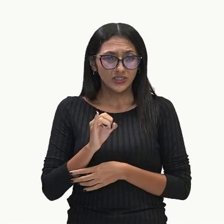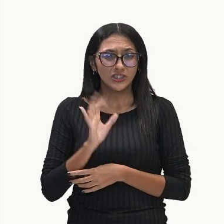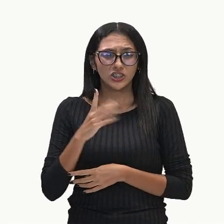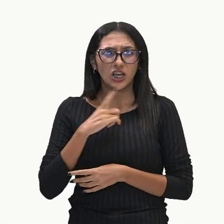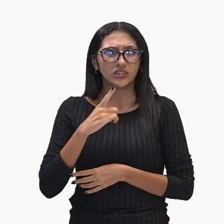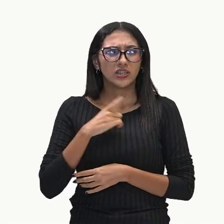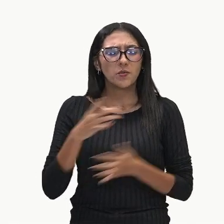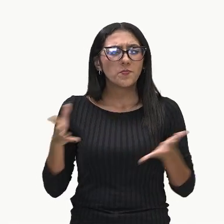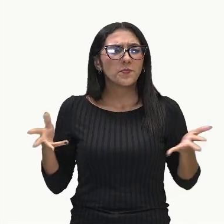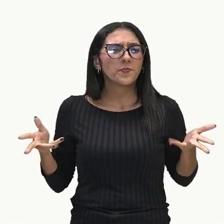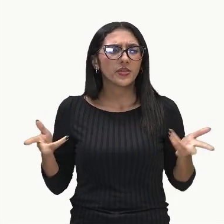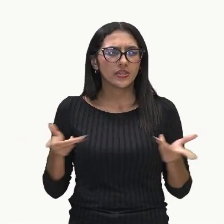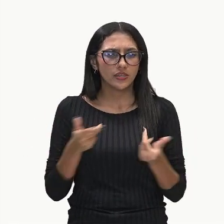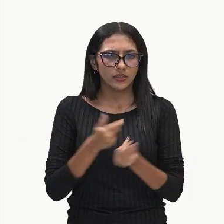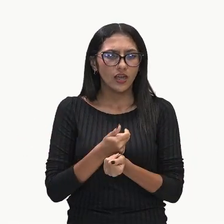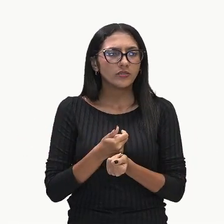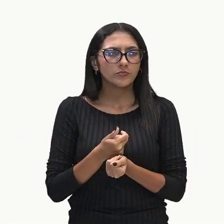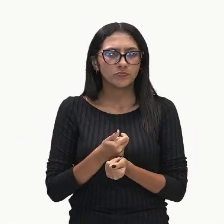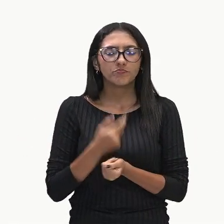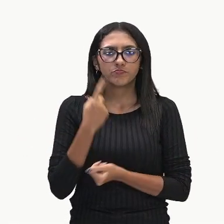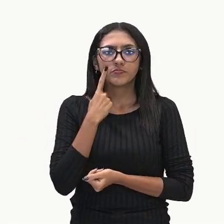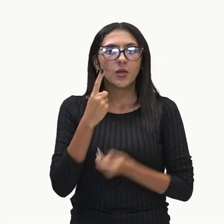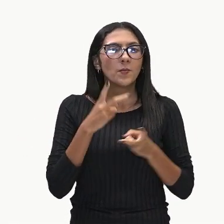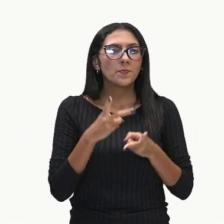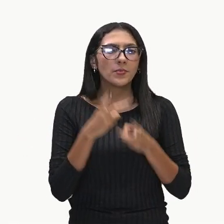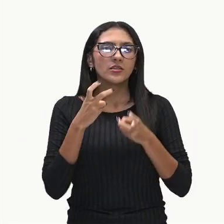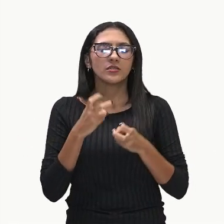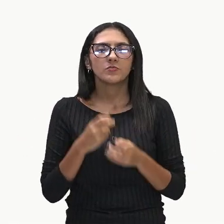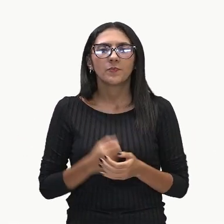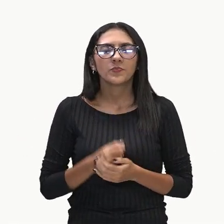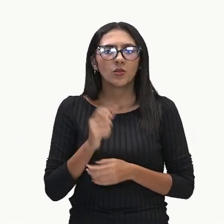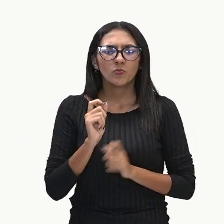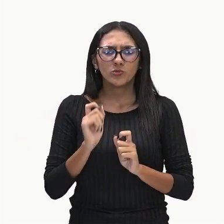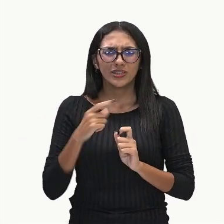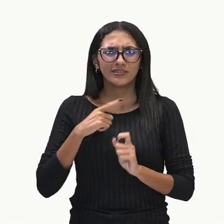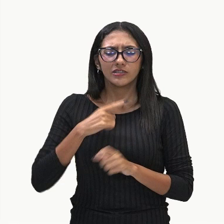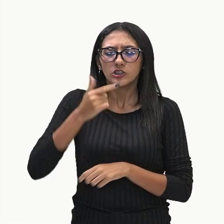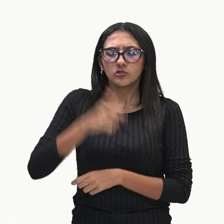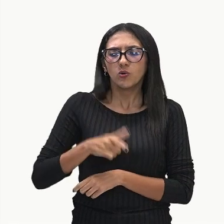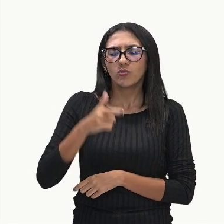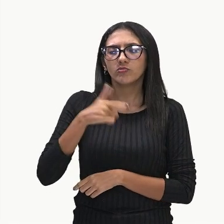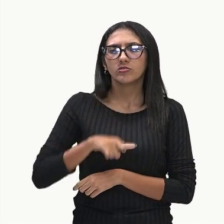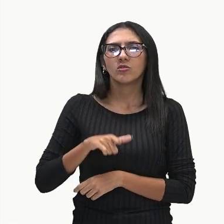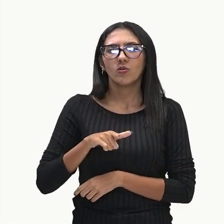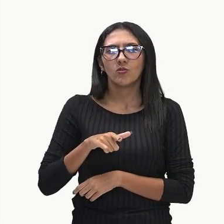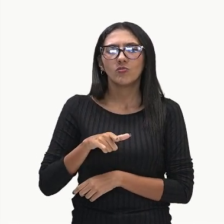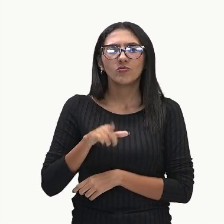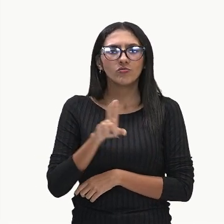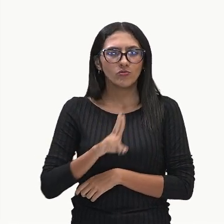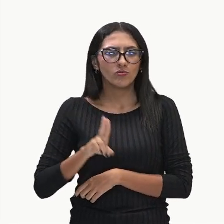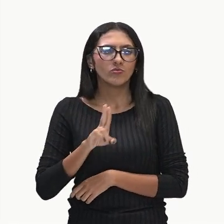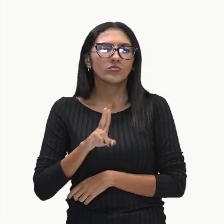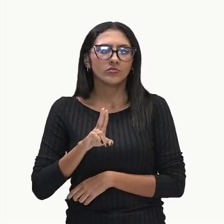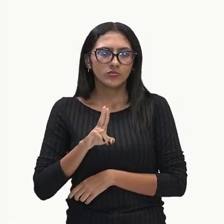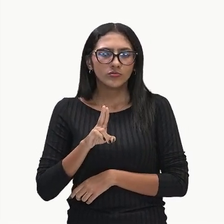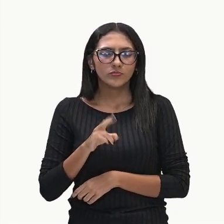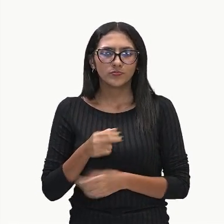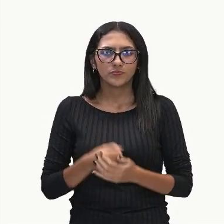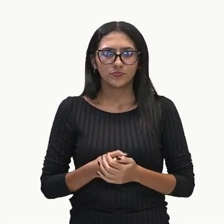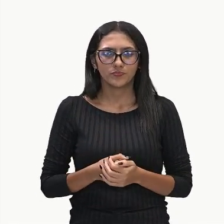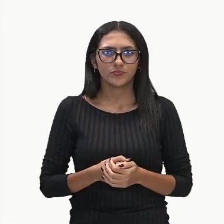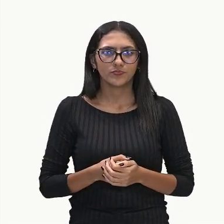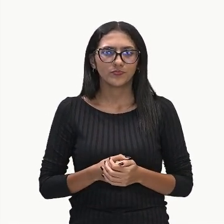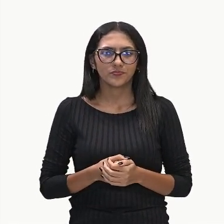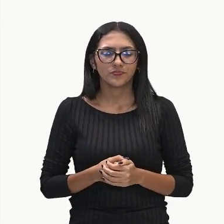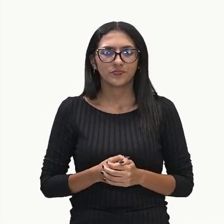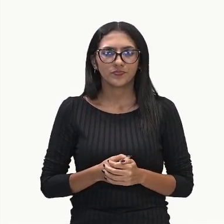habilidade, perceba qual é o fator comum. Quem é que está se repetindo tanto no primeiro termo quanto no segundo?